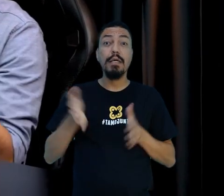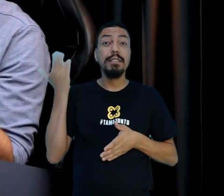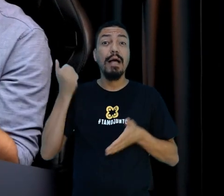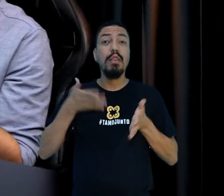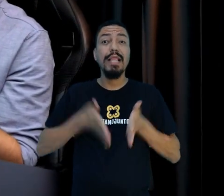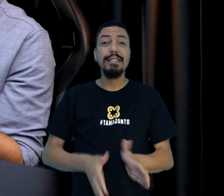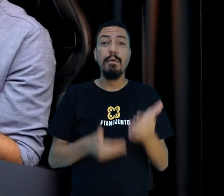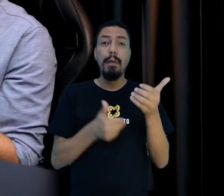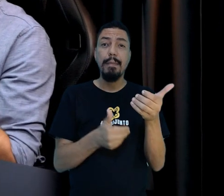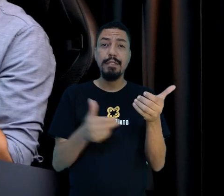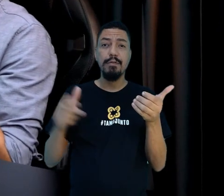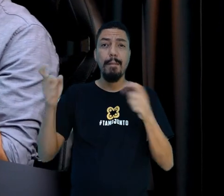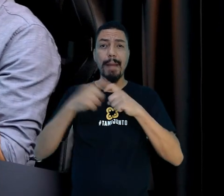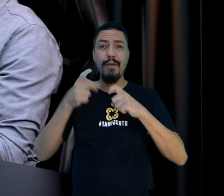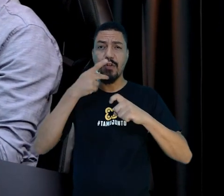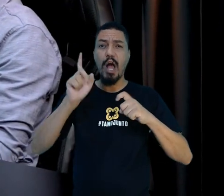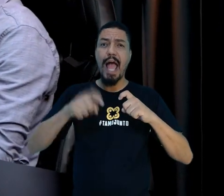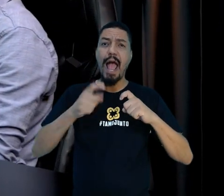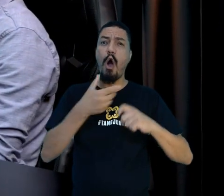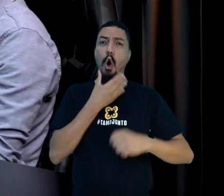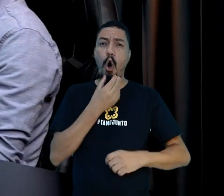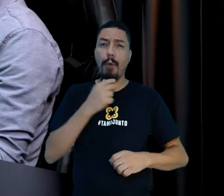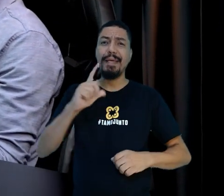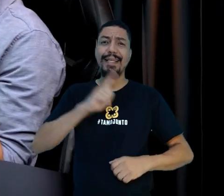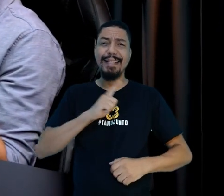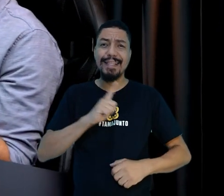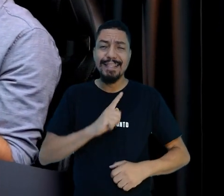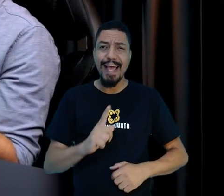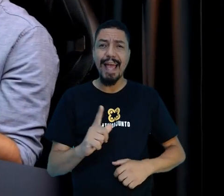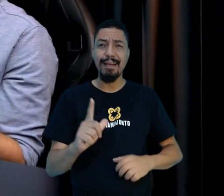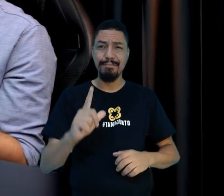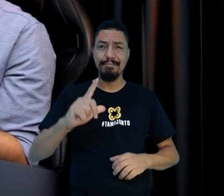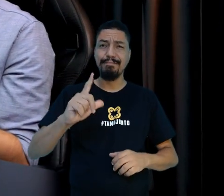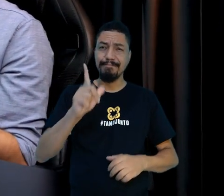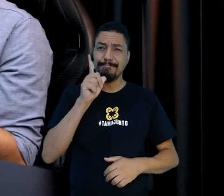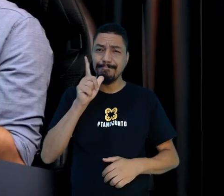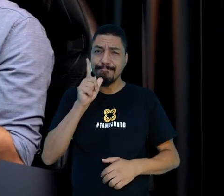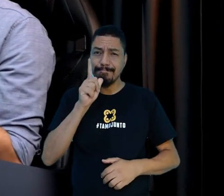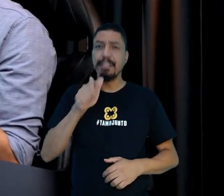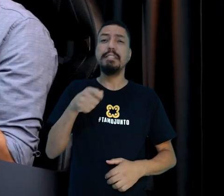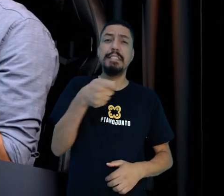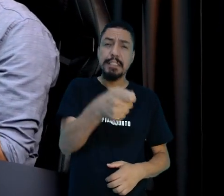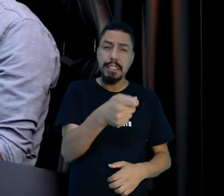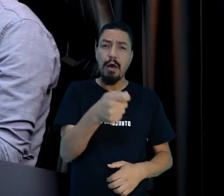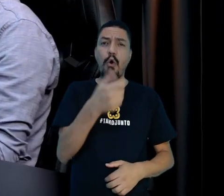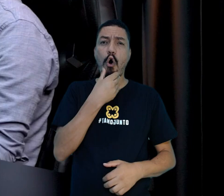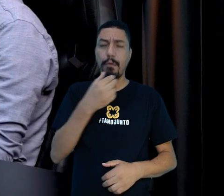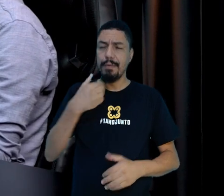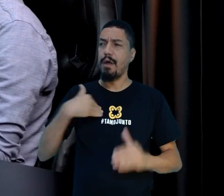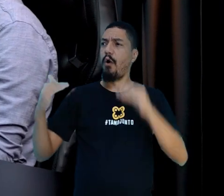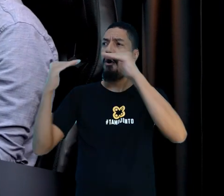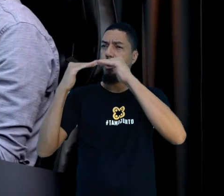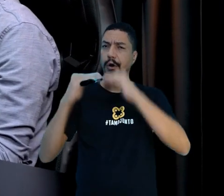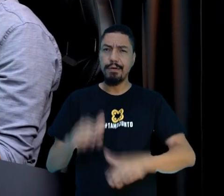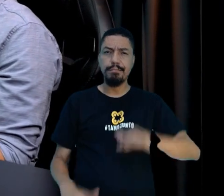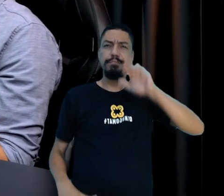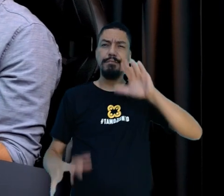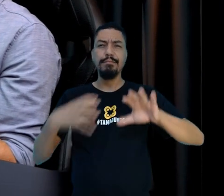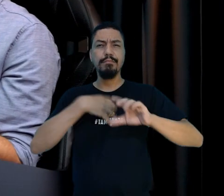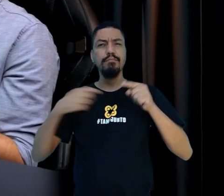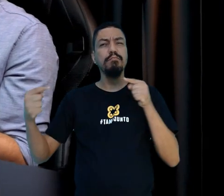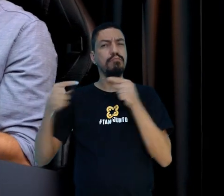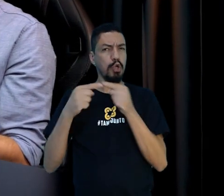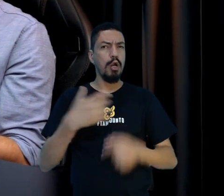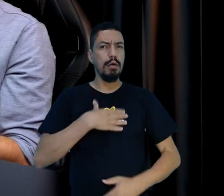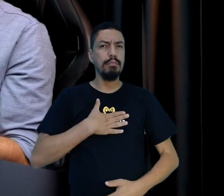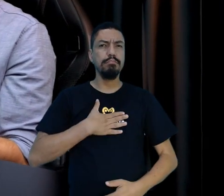eu me identifico como um homem, então eu sou um homem cis. Mesmo caso, mulheres. Quando a gente não se identifica com